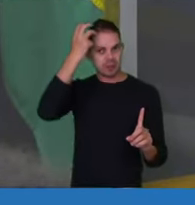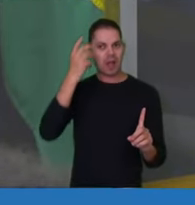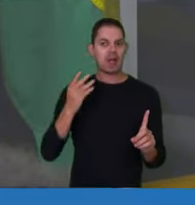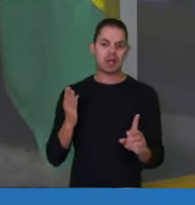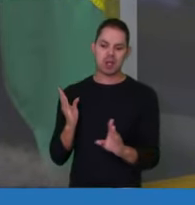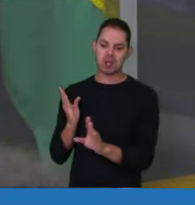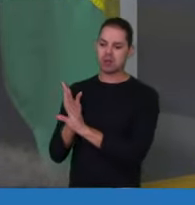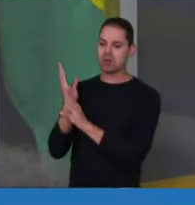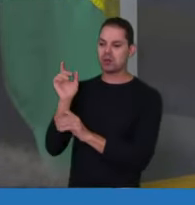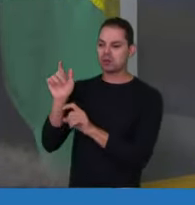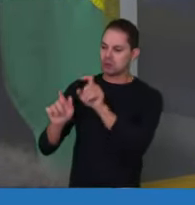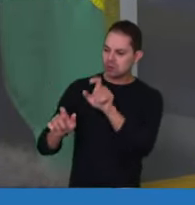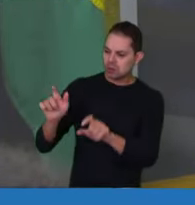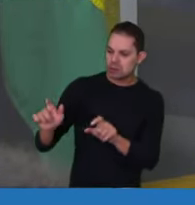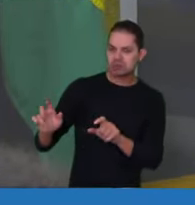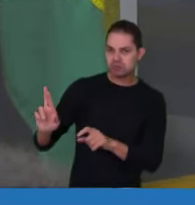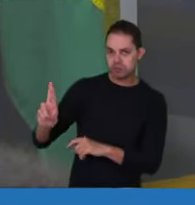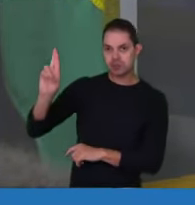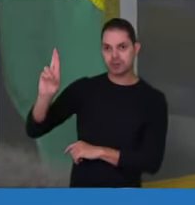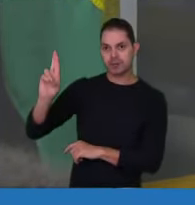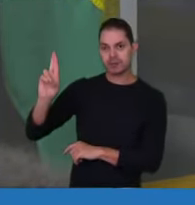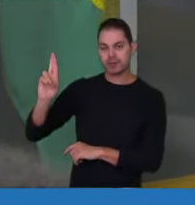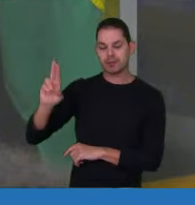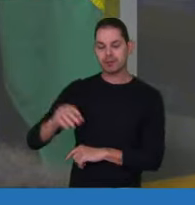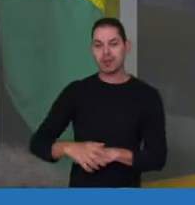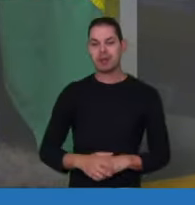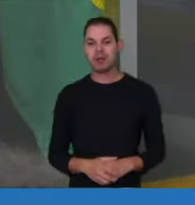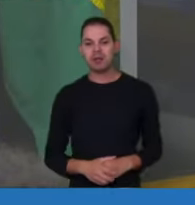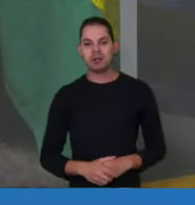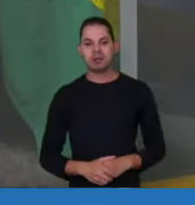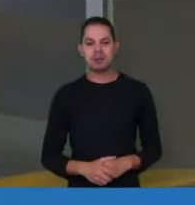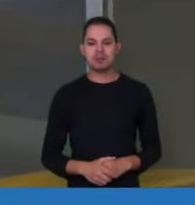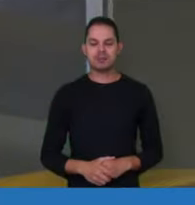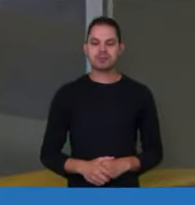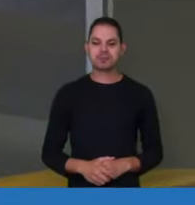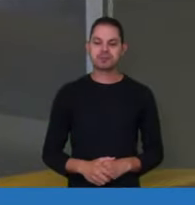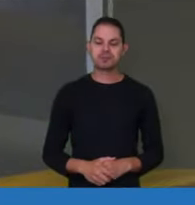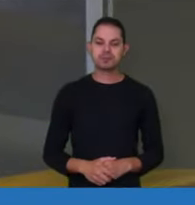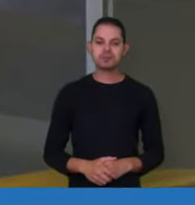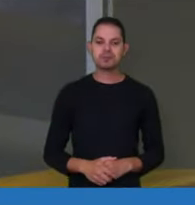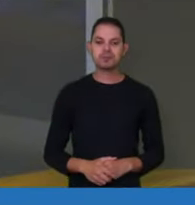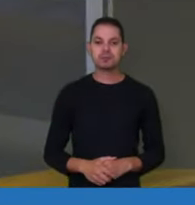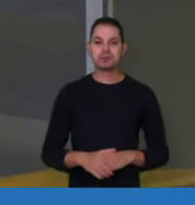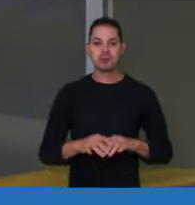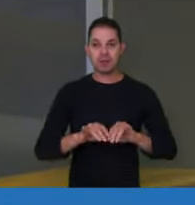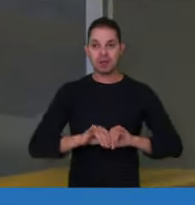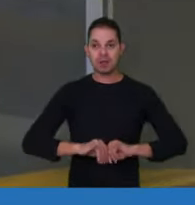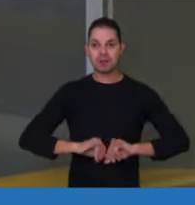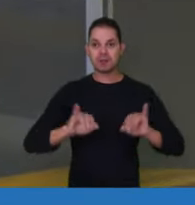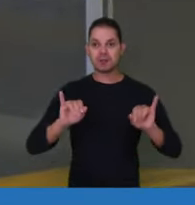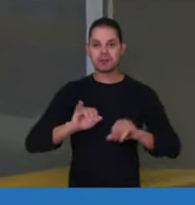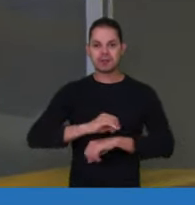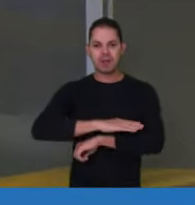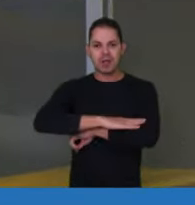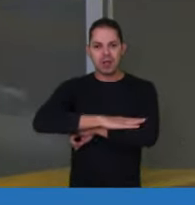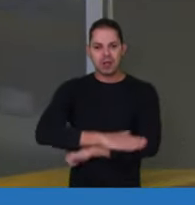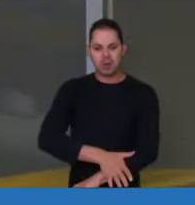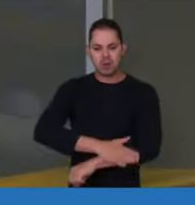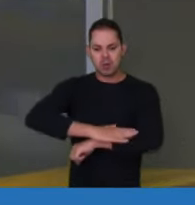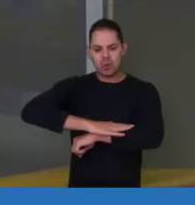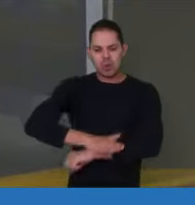Então, nós, para finalizar, presidente, quero dizer que enfrentar o racismo nesse